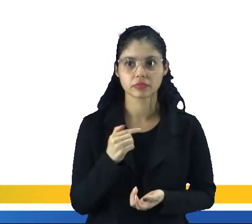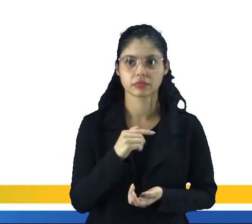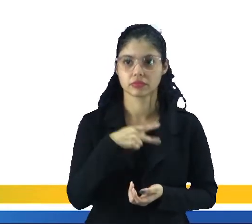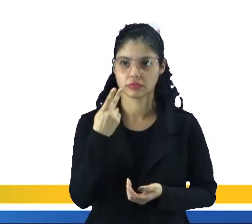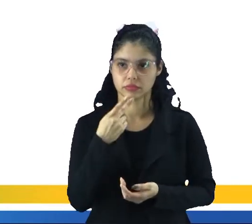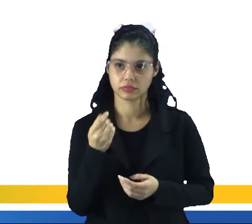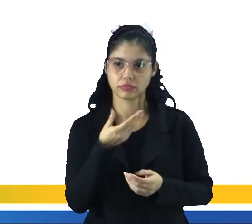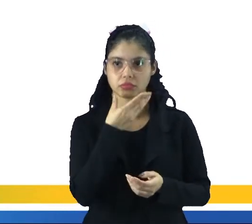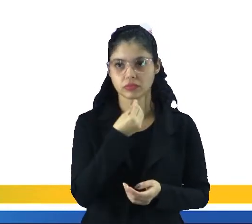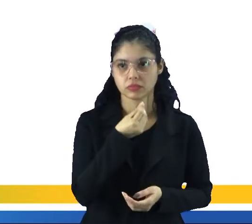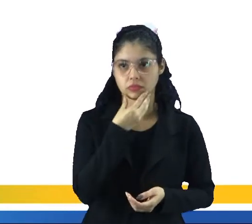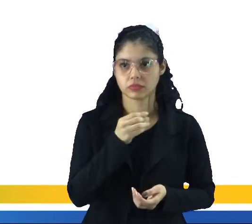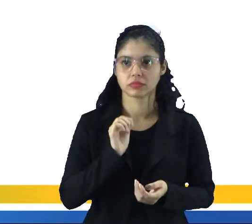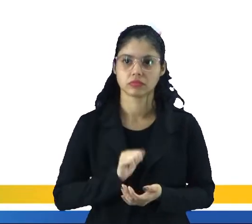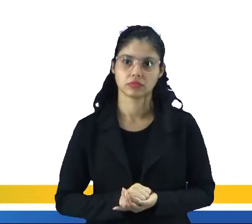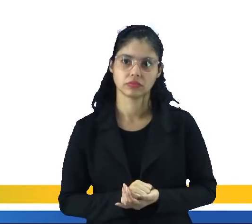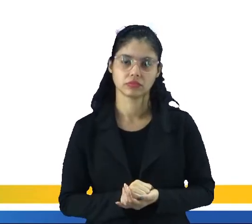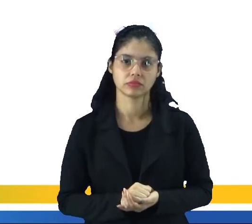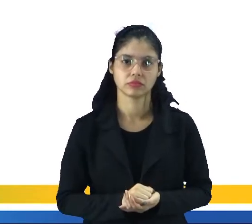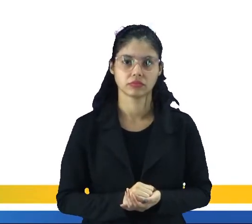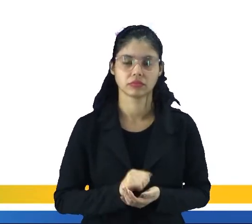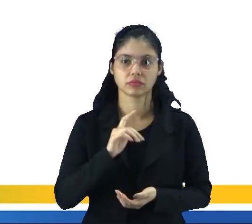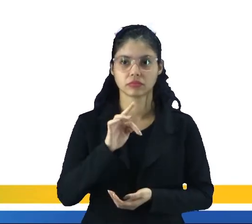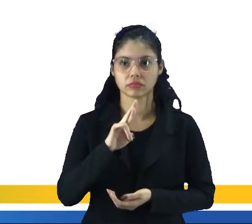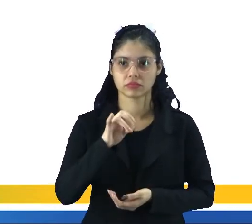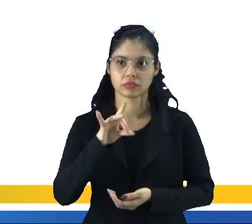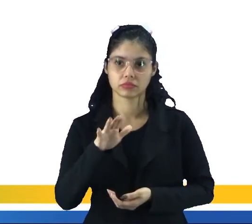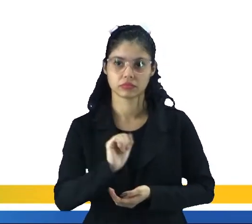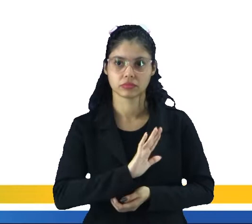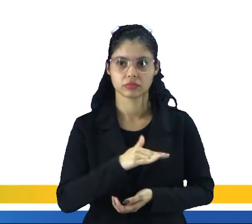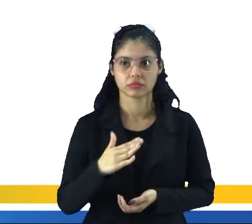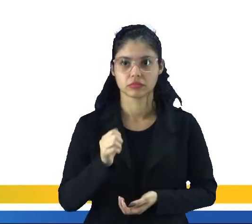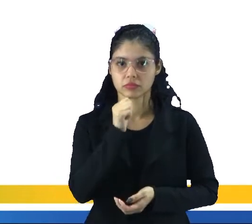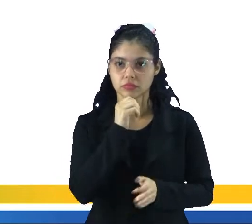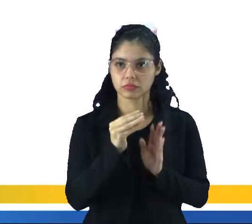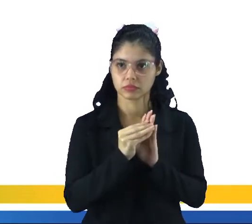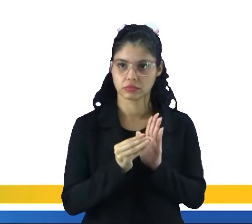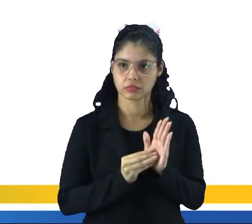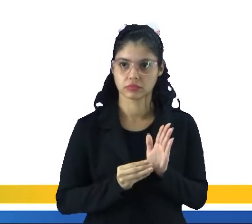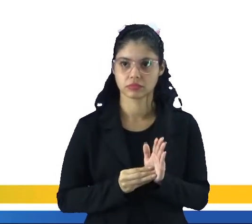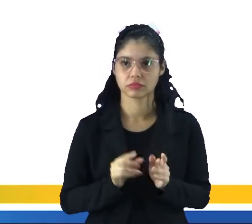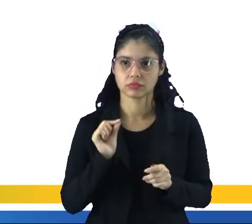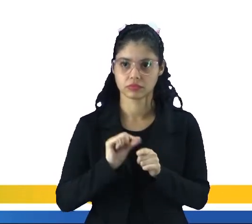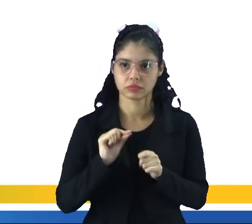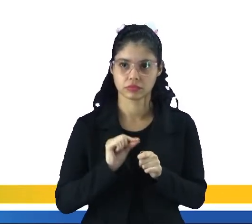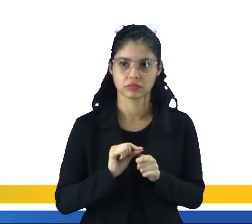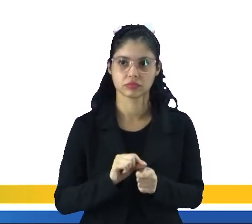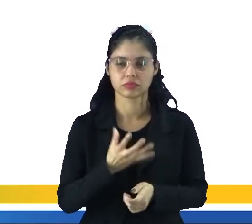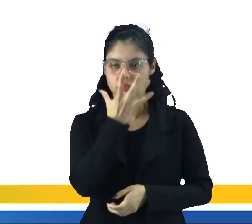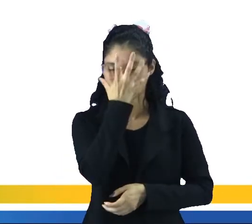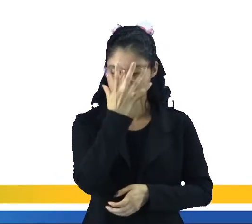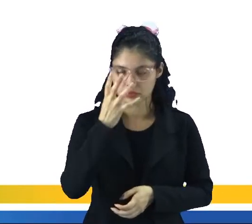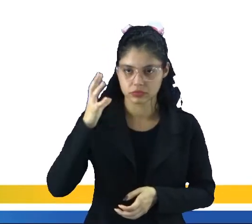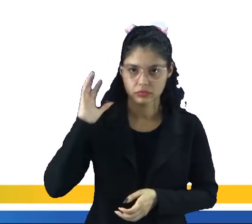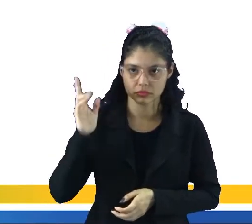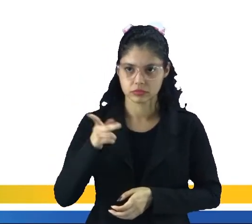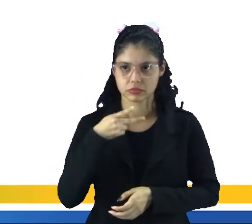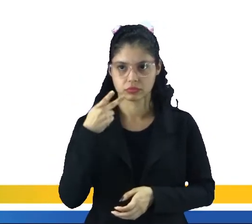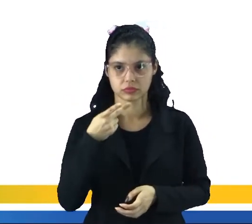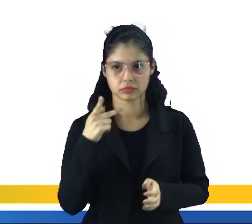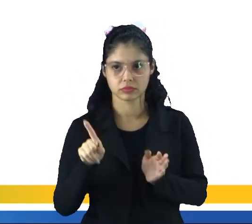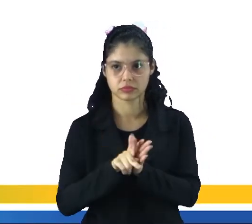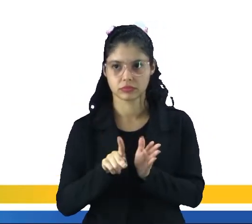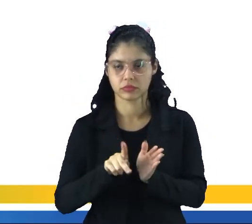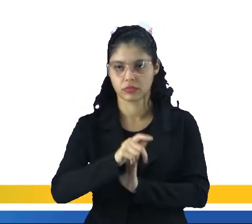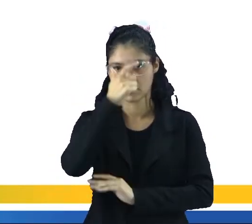consta, ele participava de um desses rituais quando, em dado momento, resolveu vestir uma máscara e dizer que ele